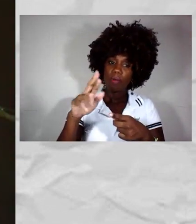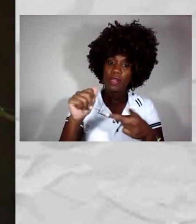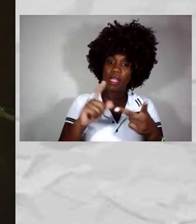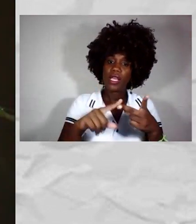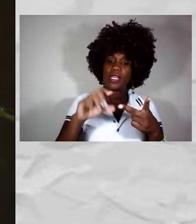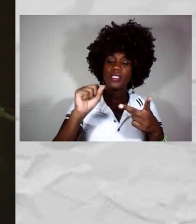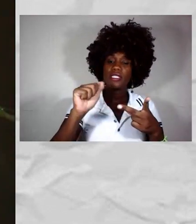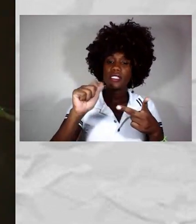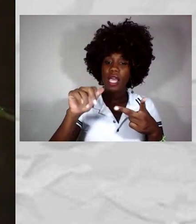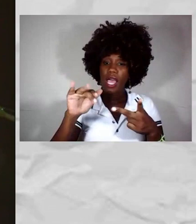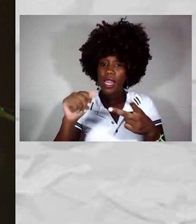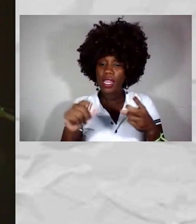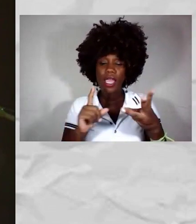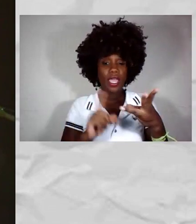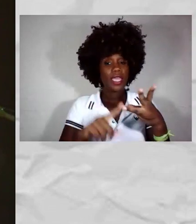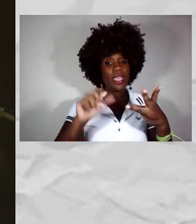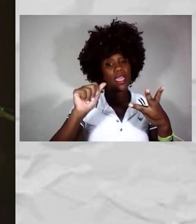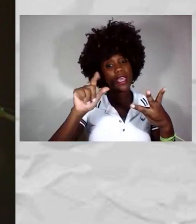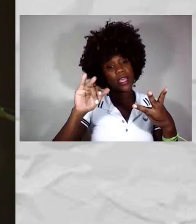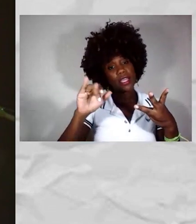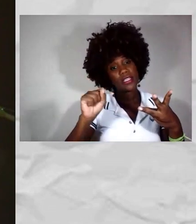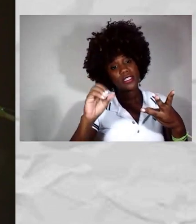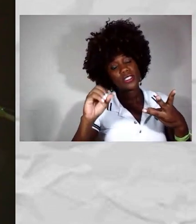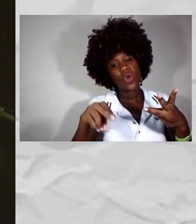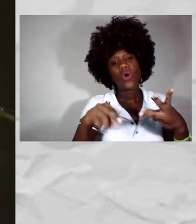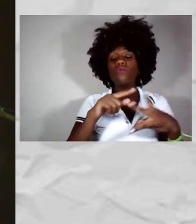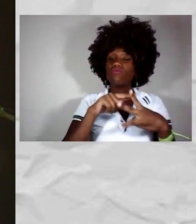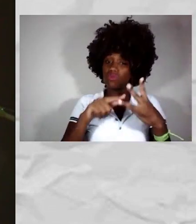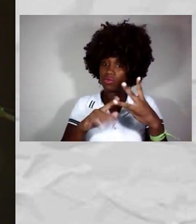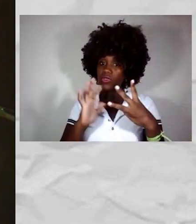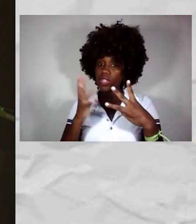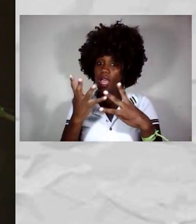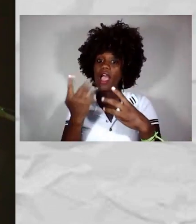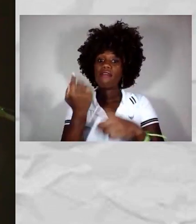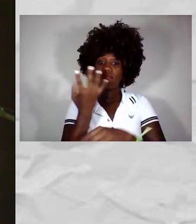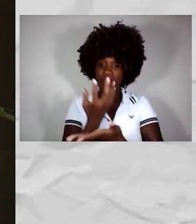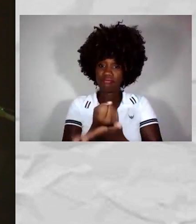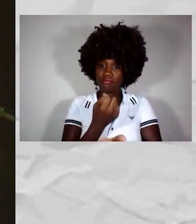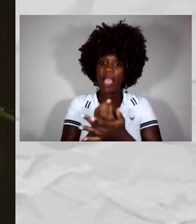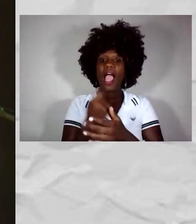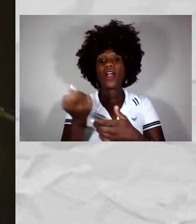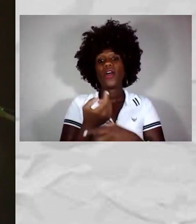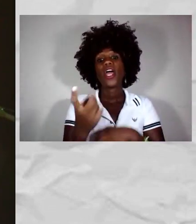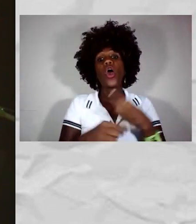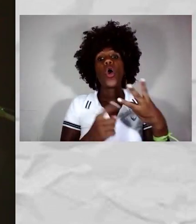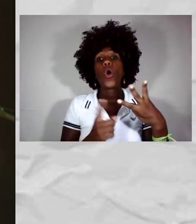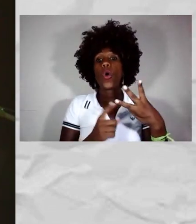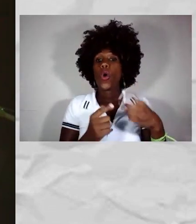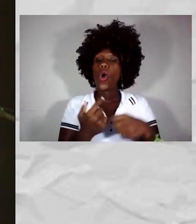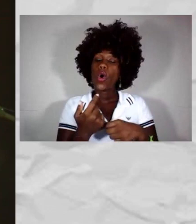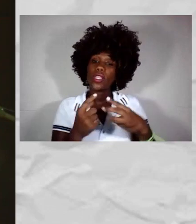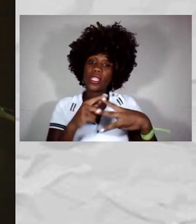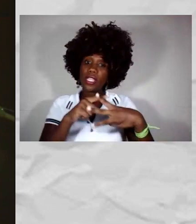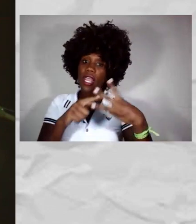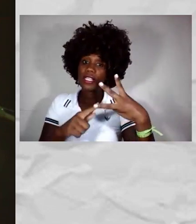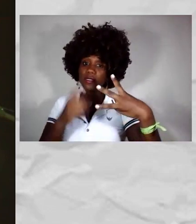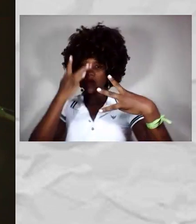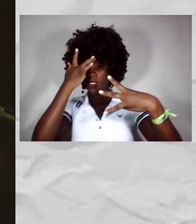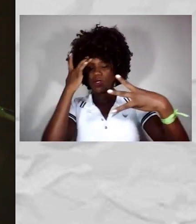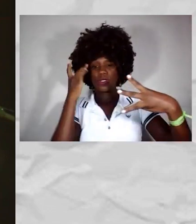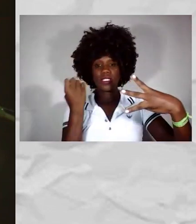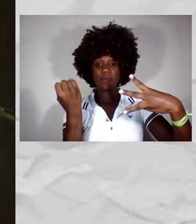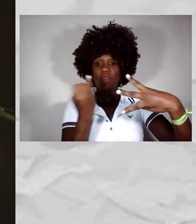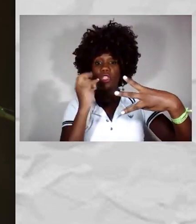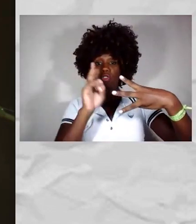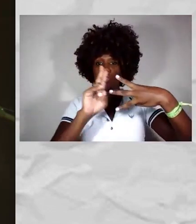Menezes. Então, a gente está agora trazendo 3 grandes nomes da nossa cultura, da